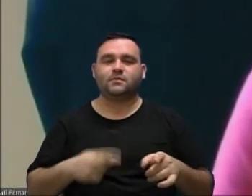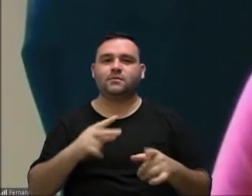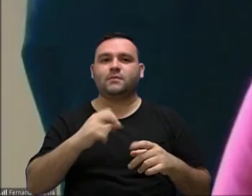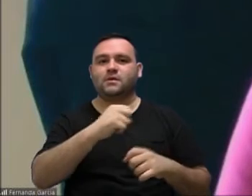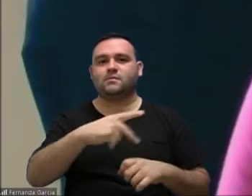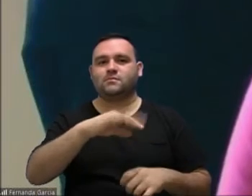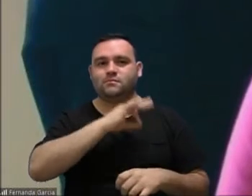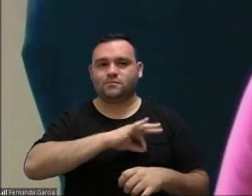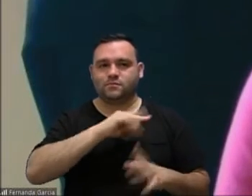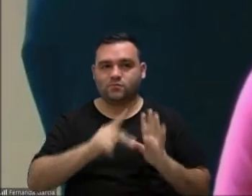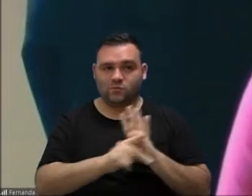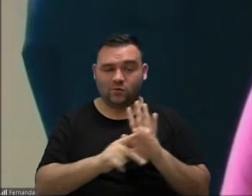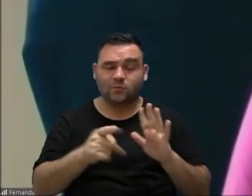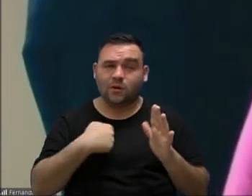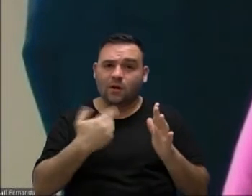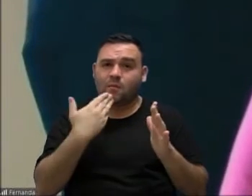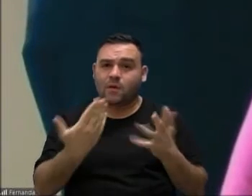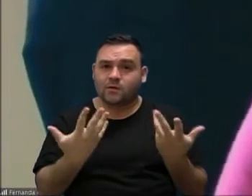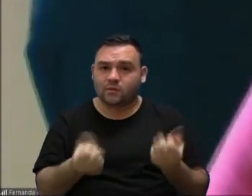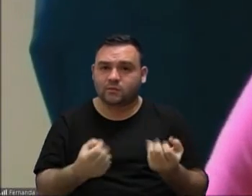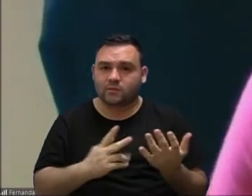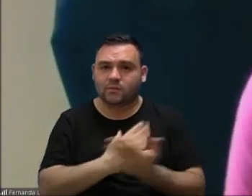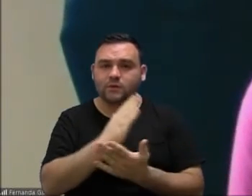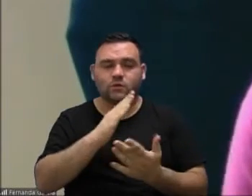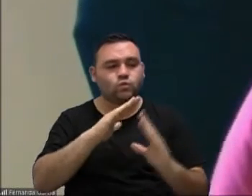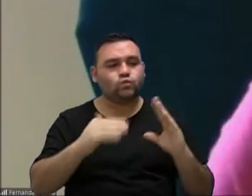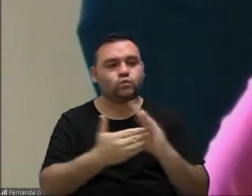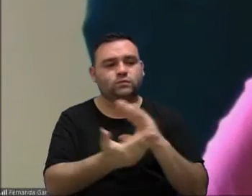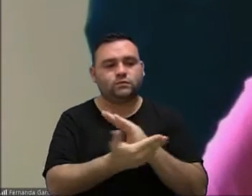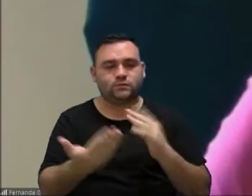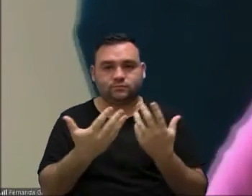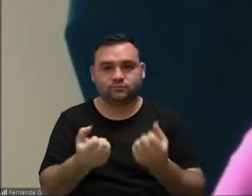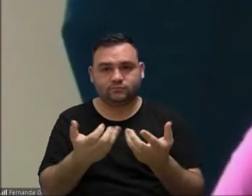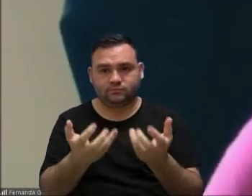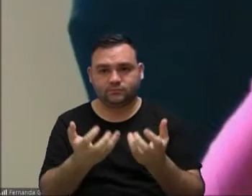então eu peço pela aprovação aí dos colegas